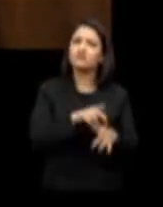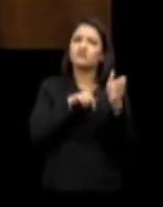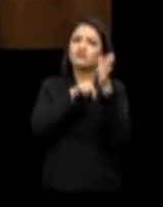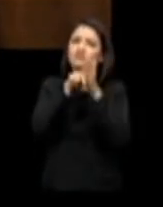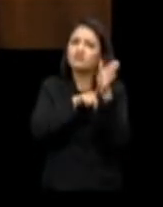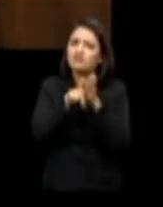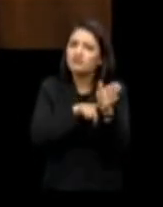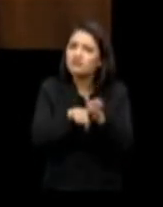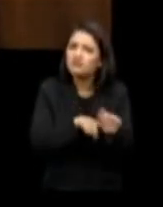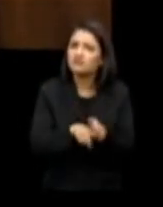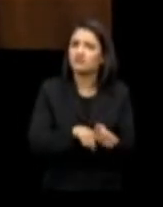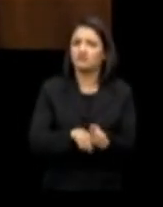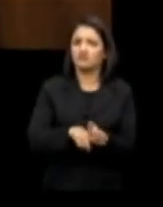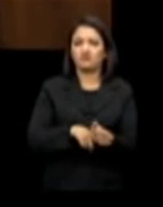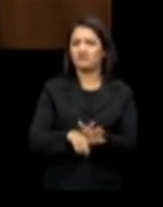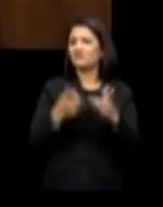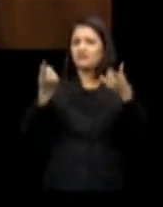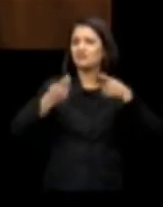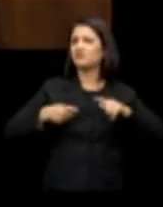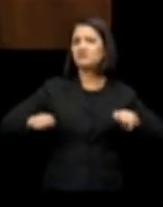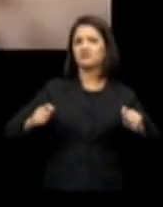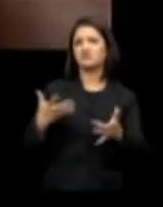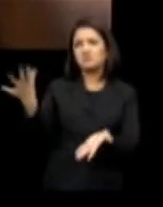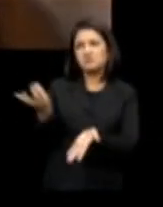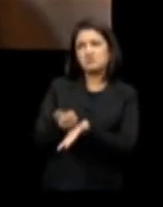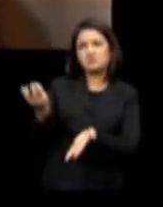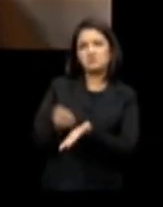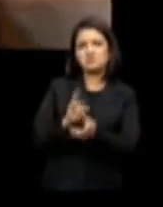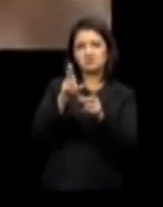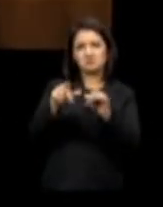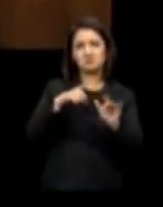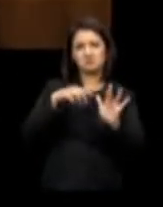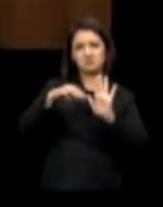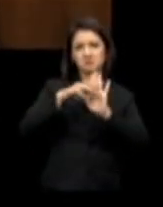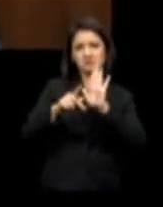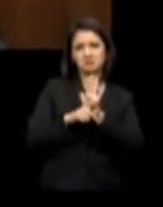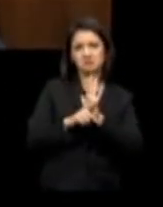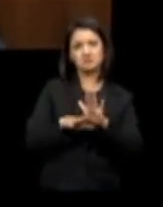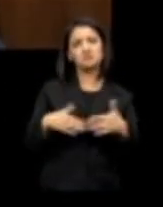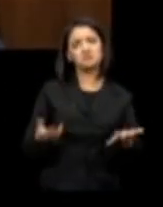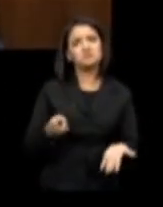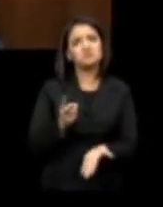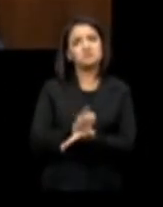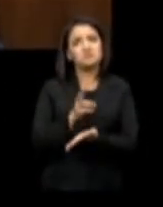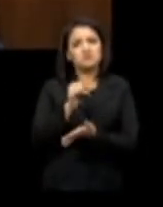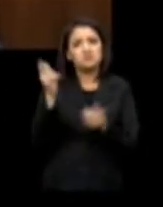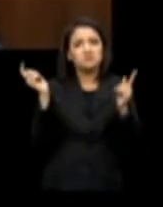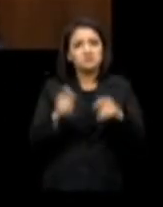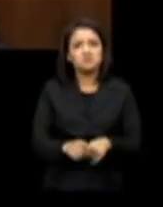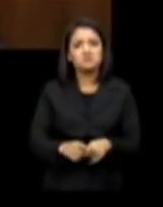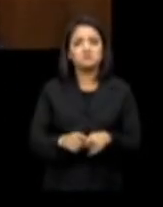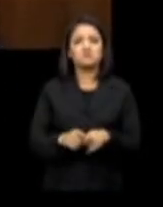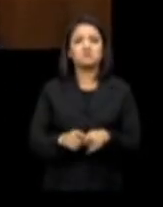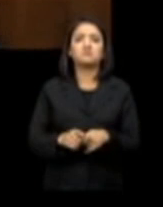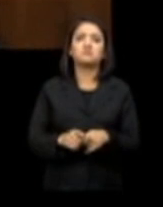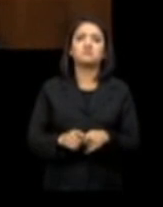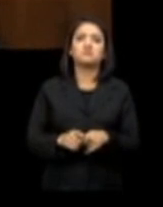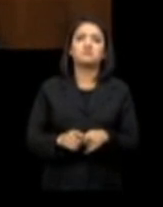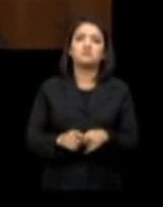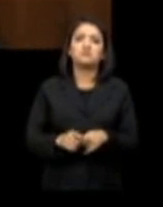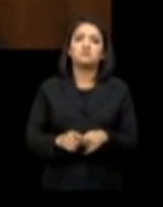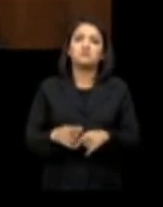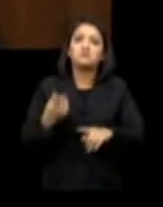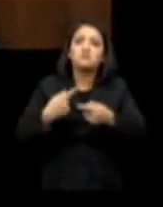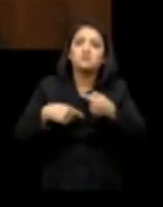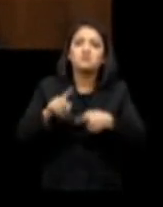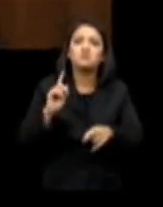em dúvida a própria necessidade da medida provisória. Por fim, ainda que fosse possível avançar no juízo da proporcionalidade em sentido